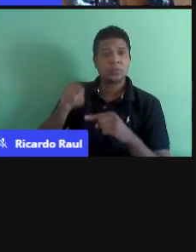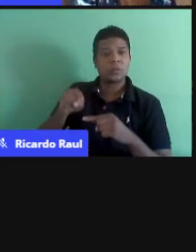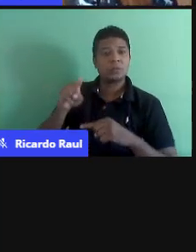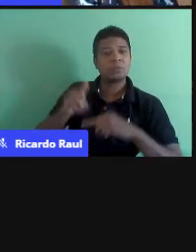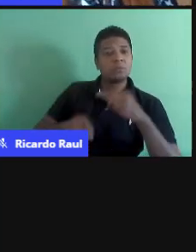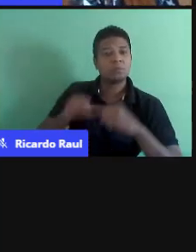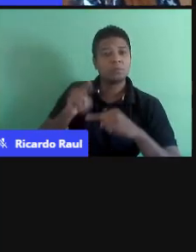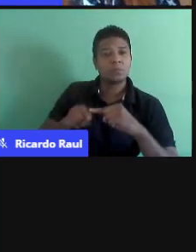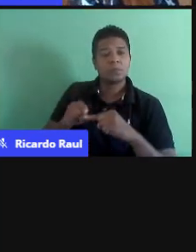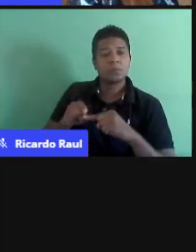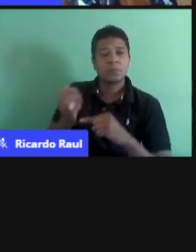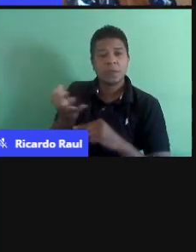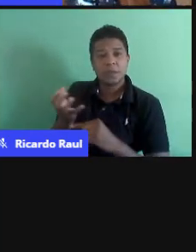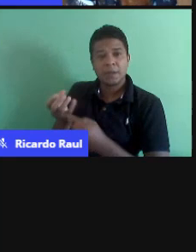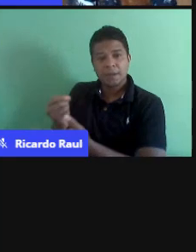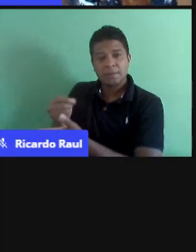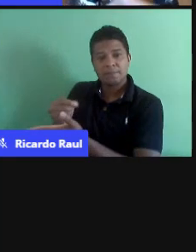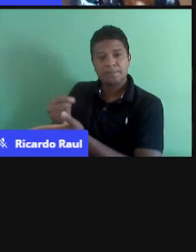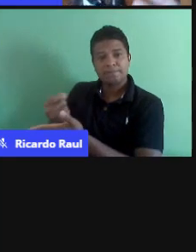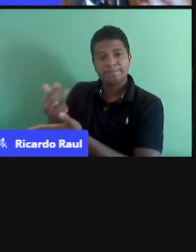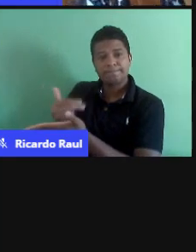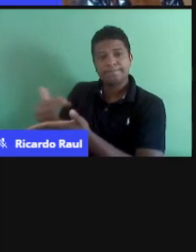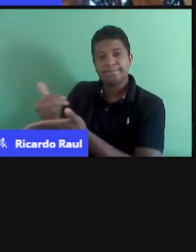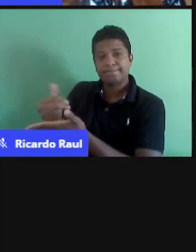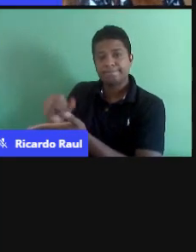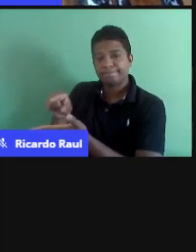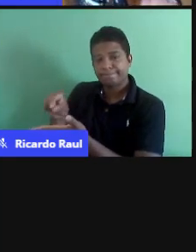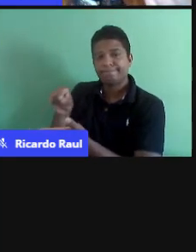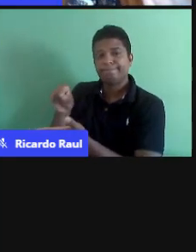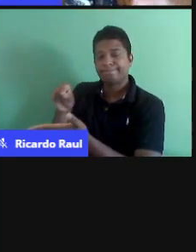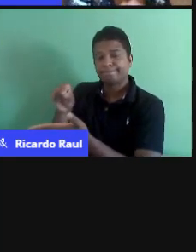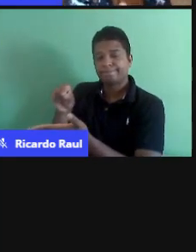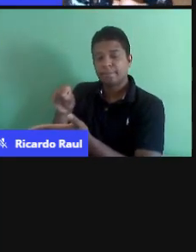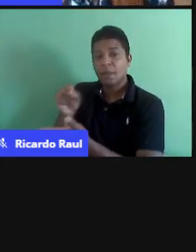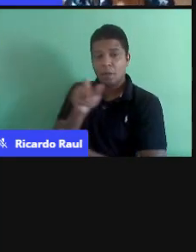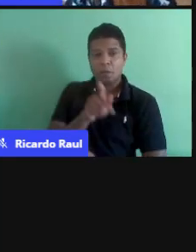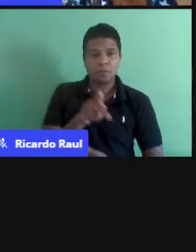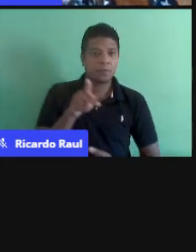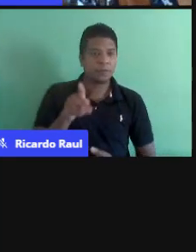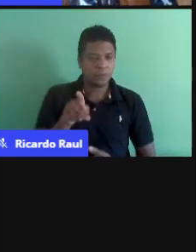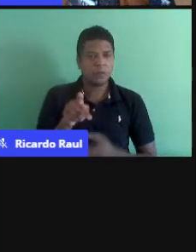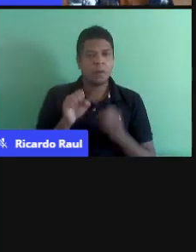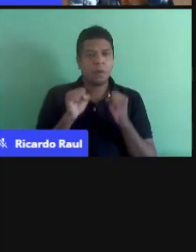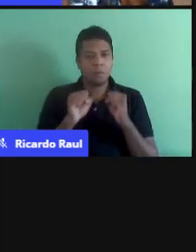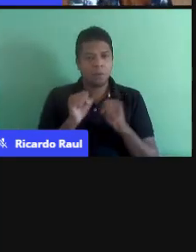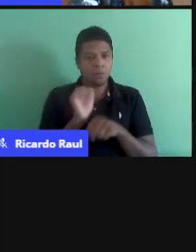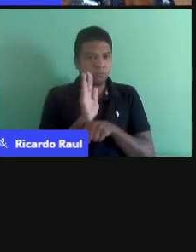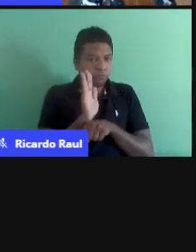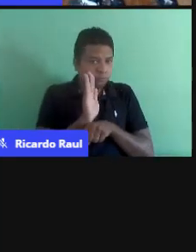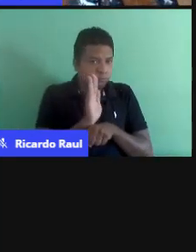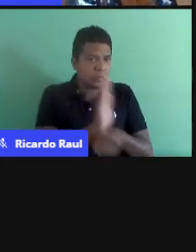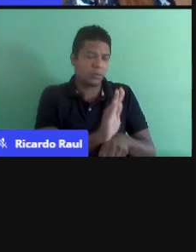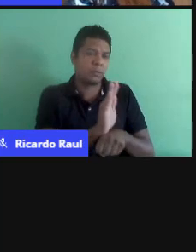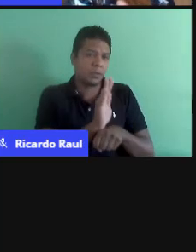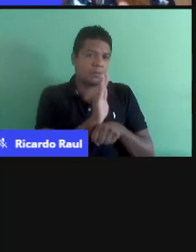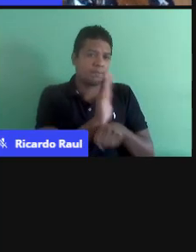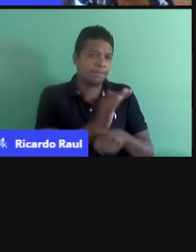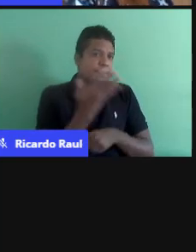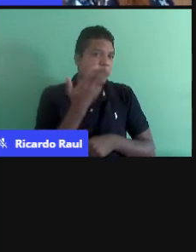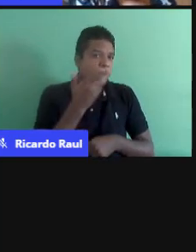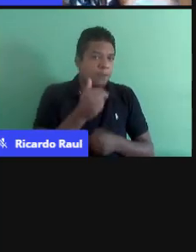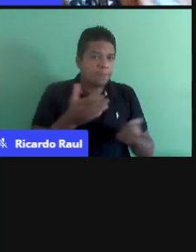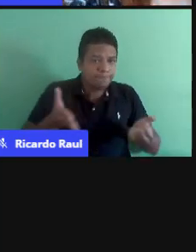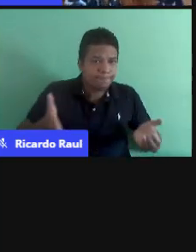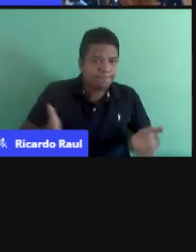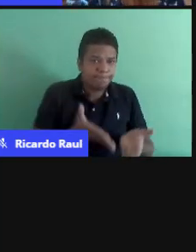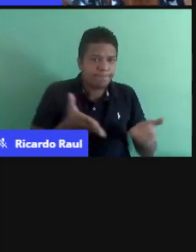ela quer desenhar, né? Então, nesse caso, o professor ele poderá ajudar essa criança estimulando ela